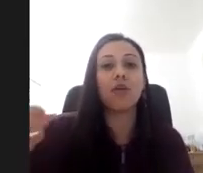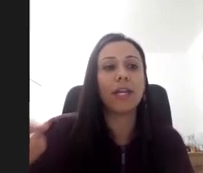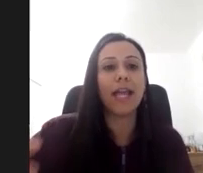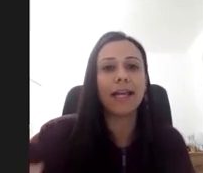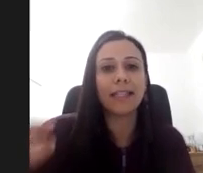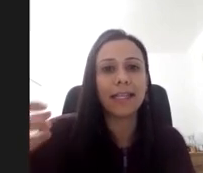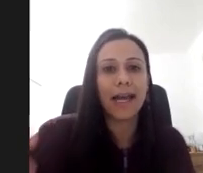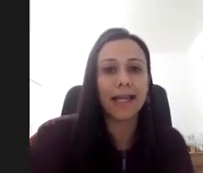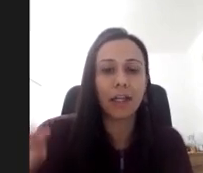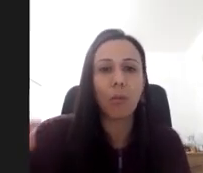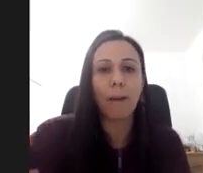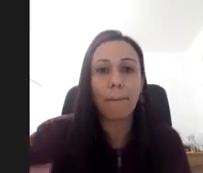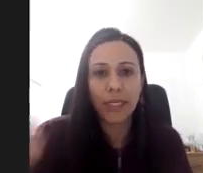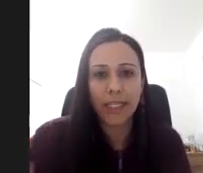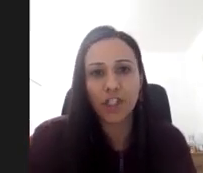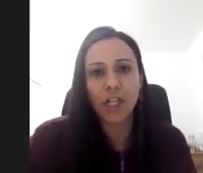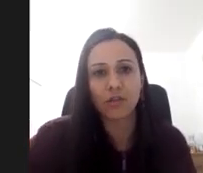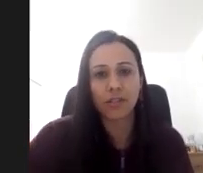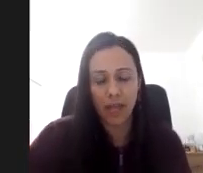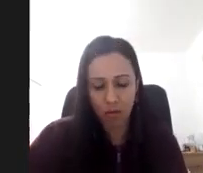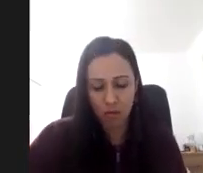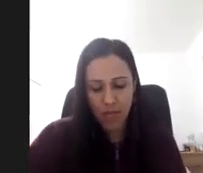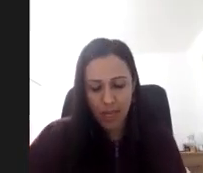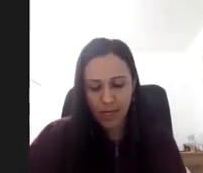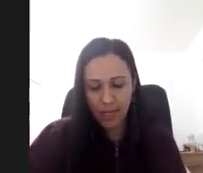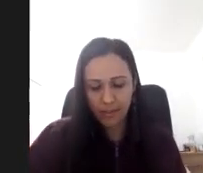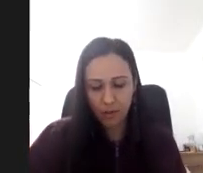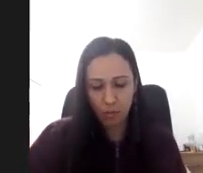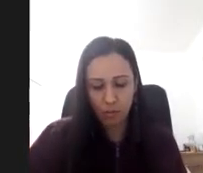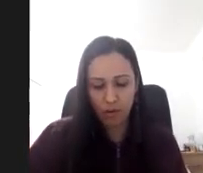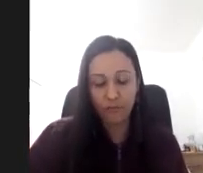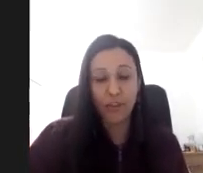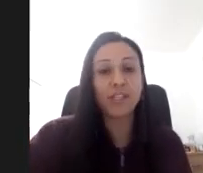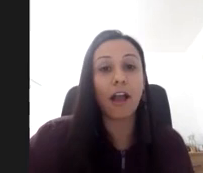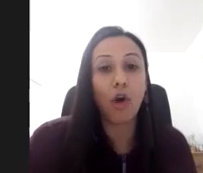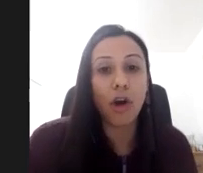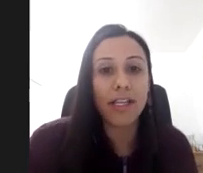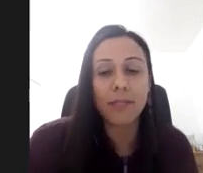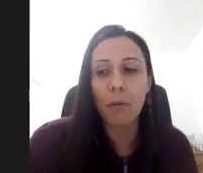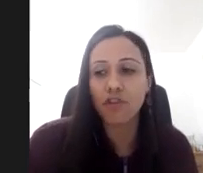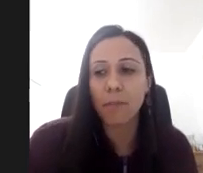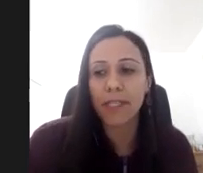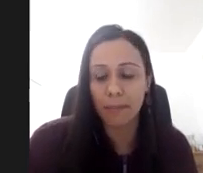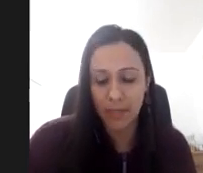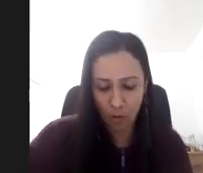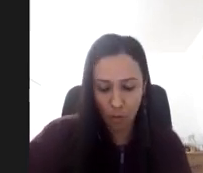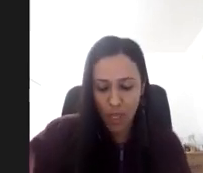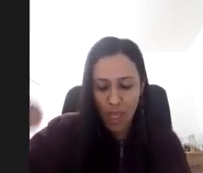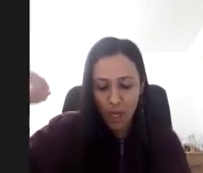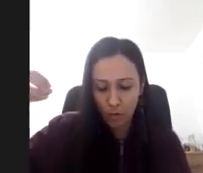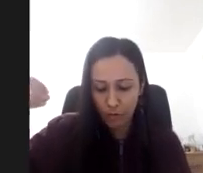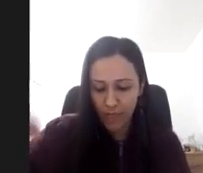ser olhada e encarada como uma política social, né? Então, vimos agora, nesse momento de pandemia,